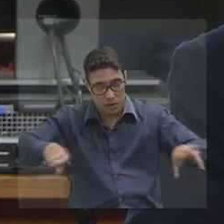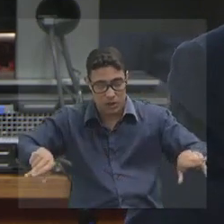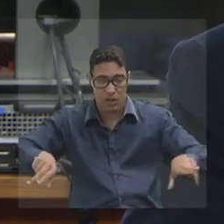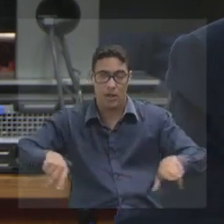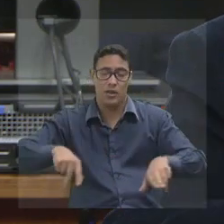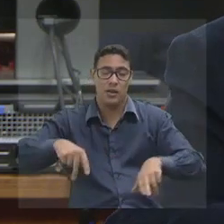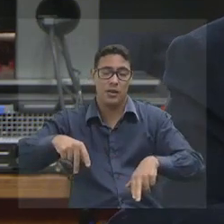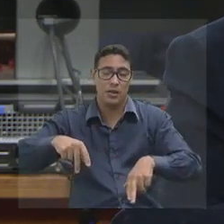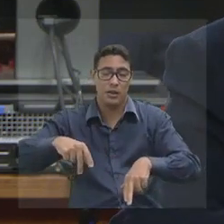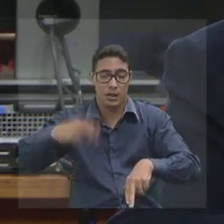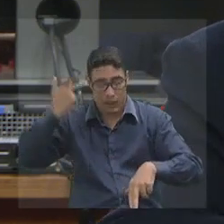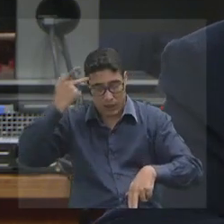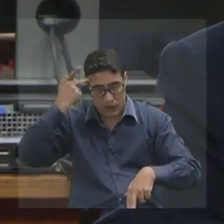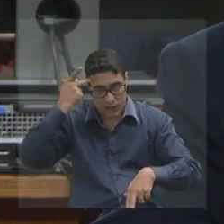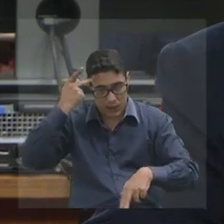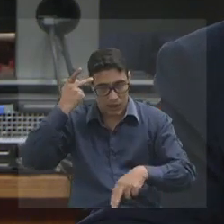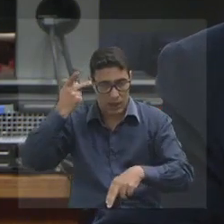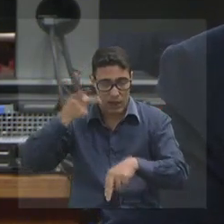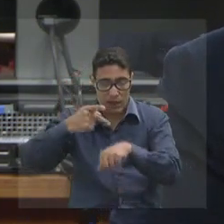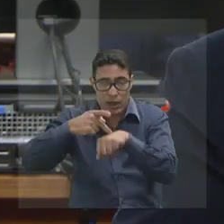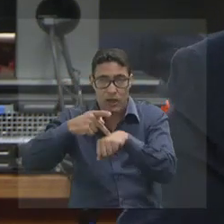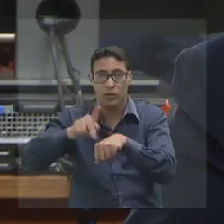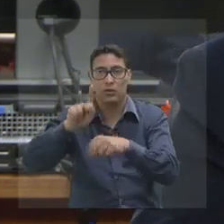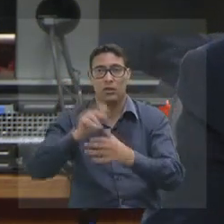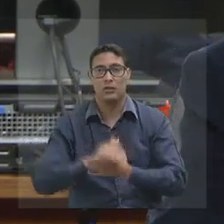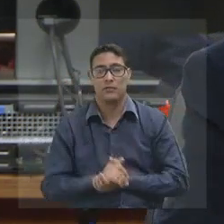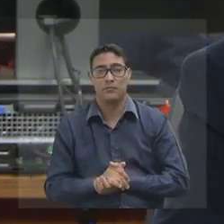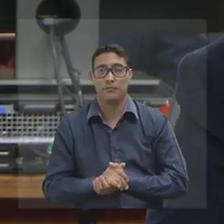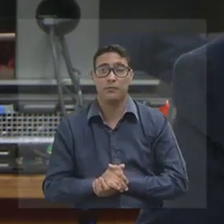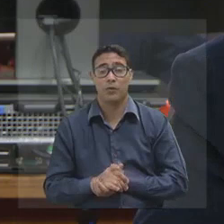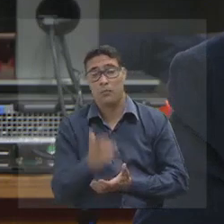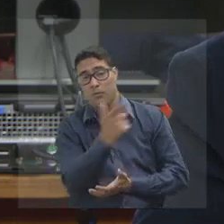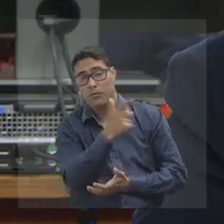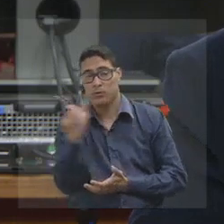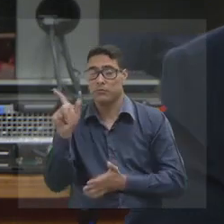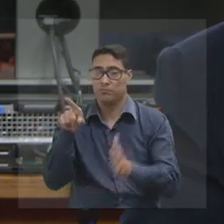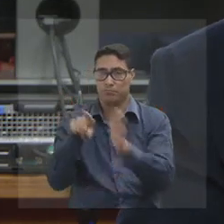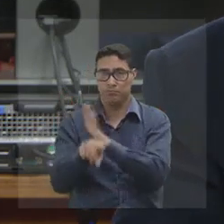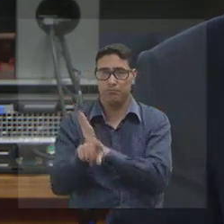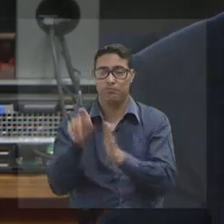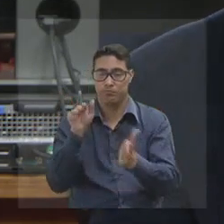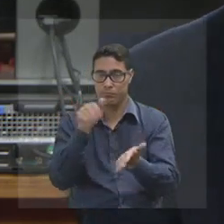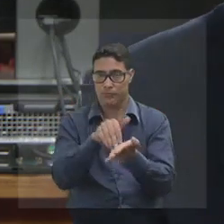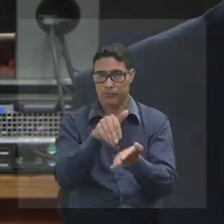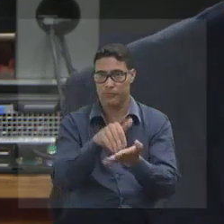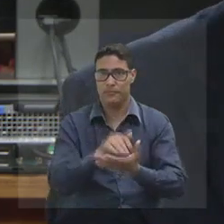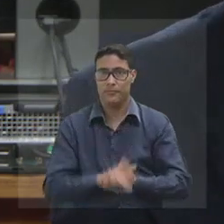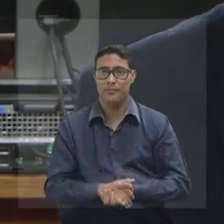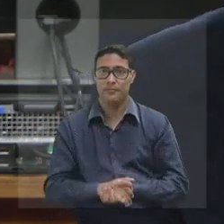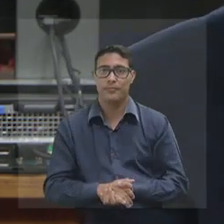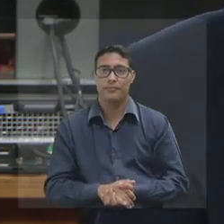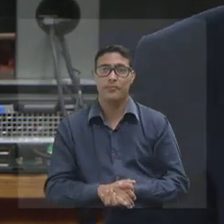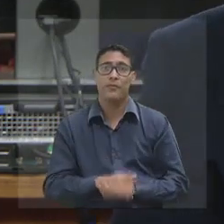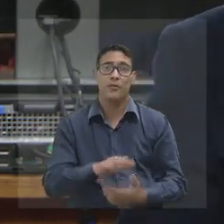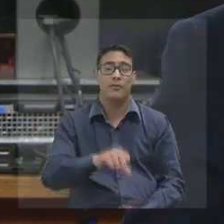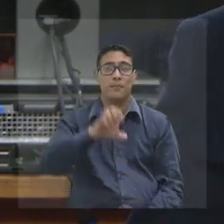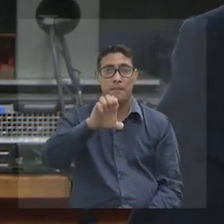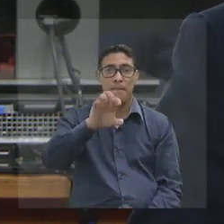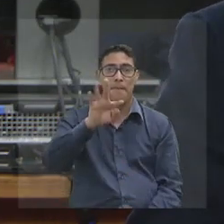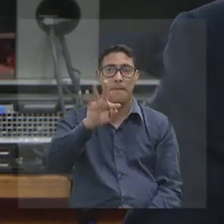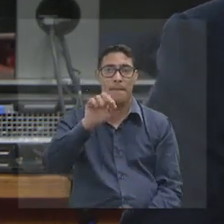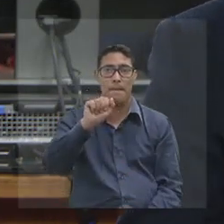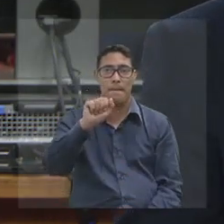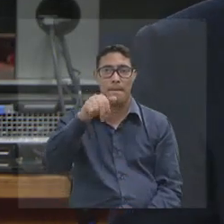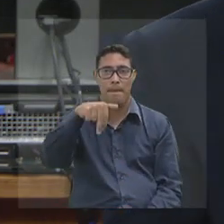e por fim um último uma última pergunta é sobre o nosso etanol né